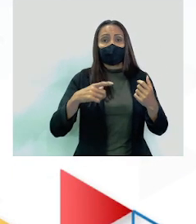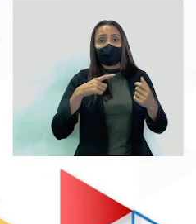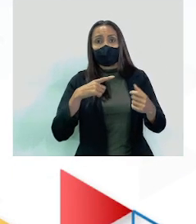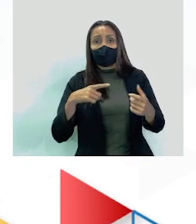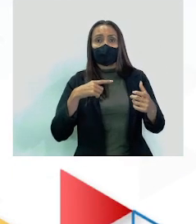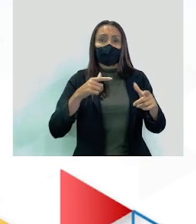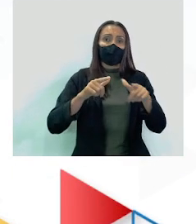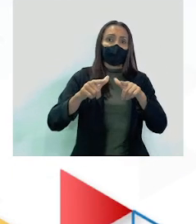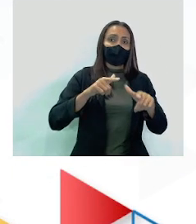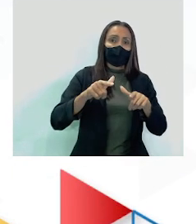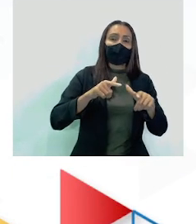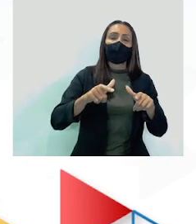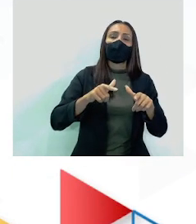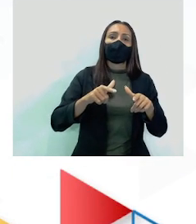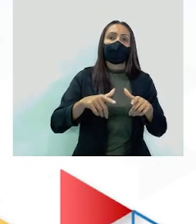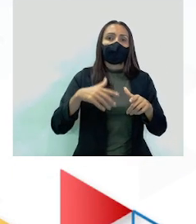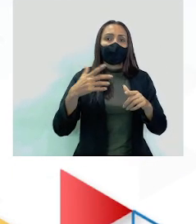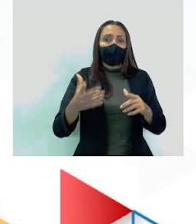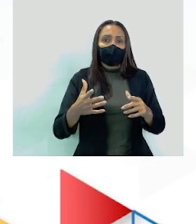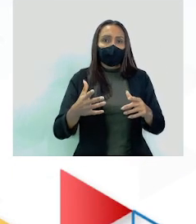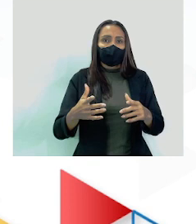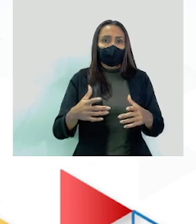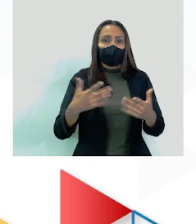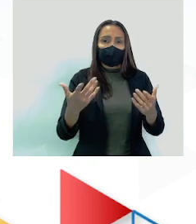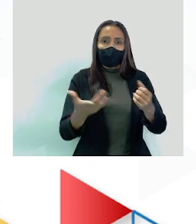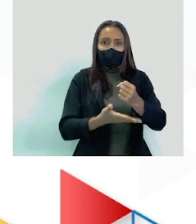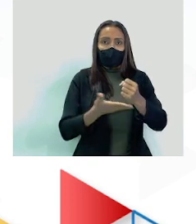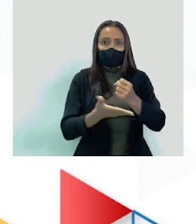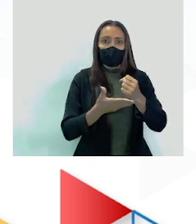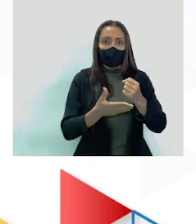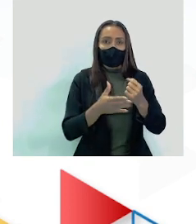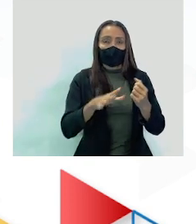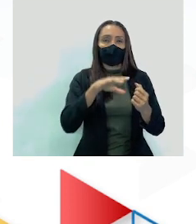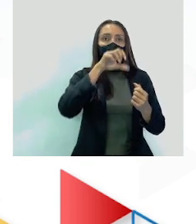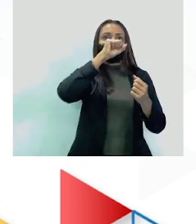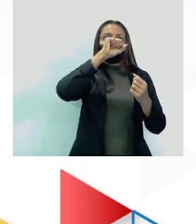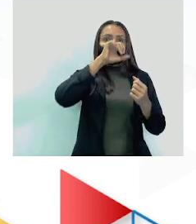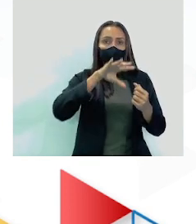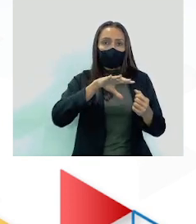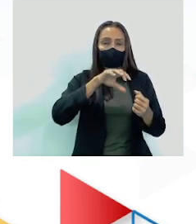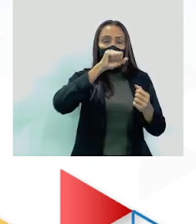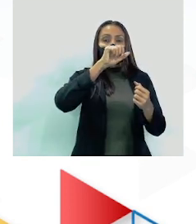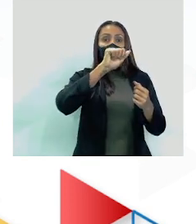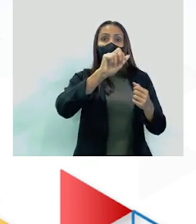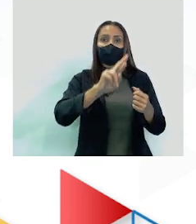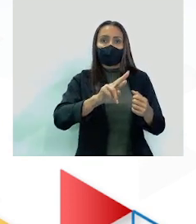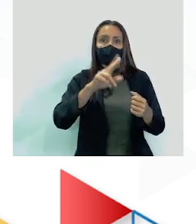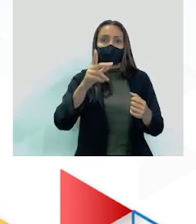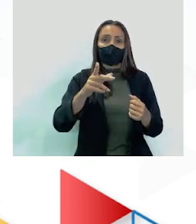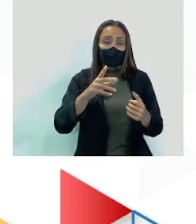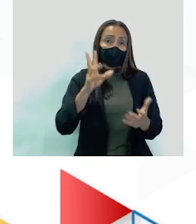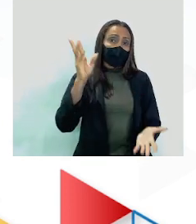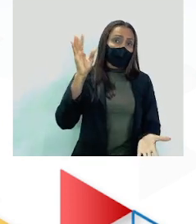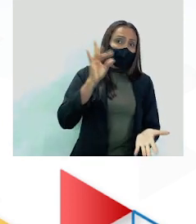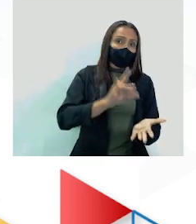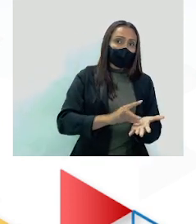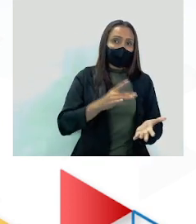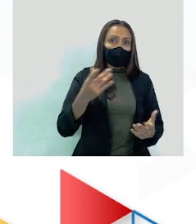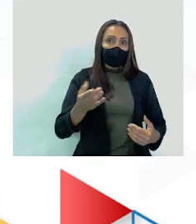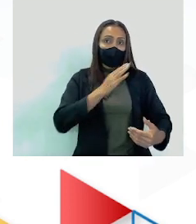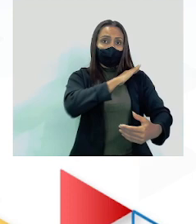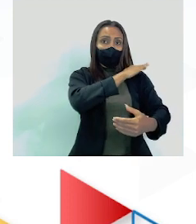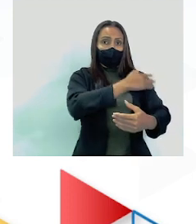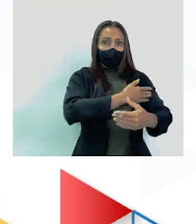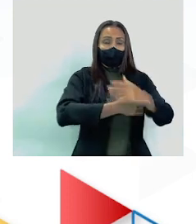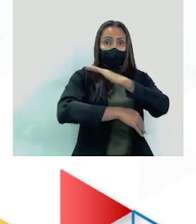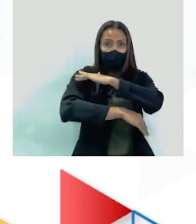feito aeróbio, ou seja, é através do condicionamento com base no oxigênio, né? Com marcada presença no conjunto muscular das pernas e